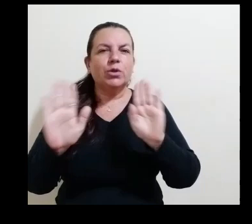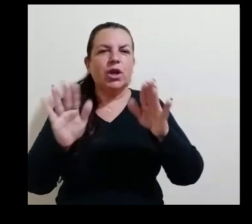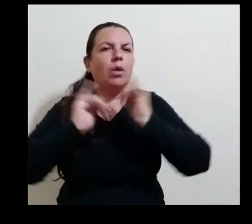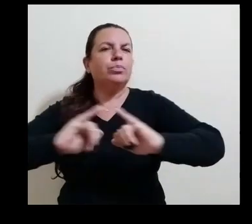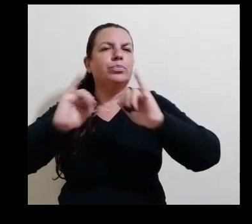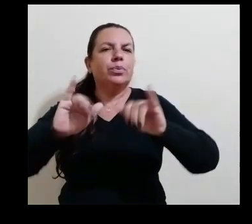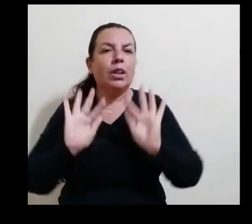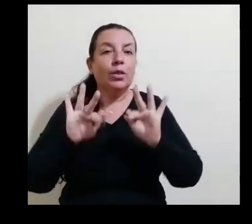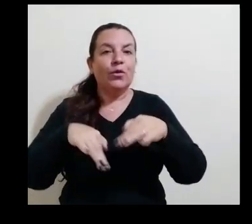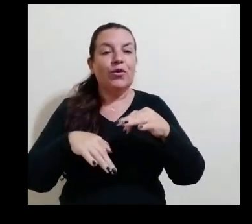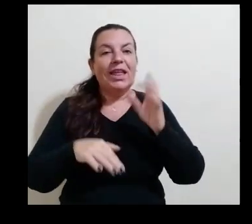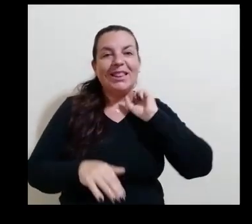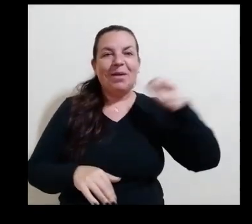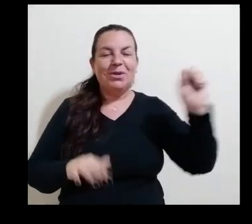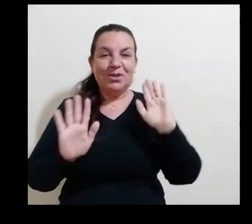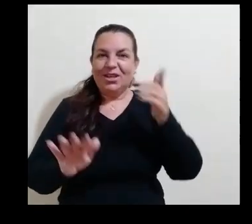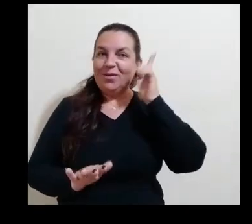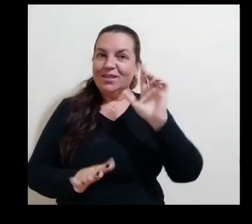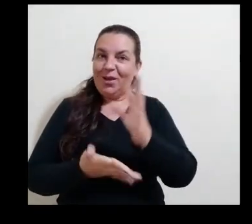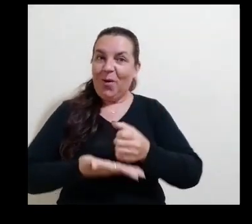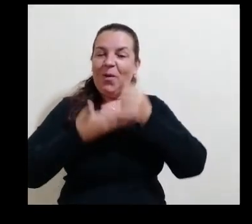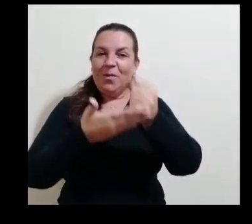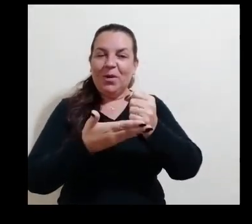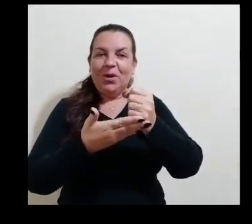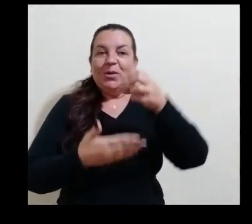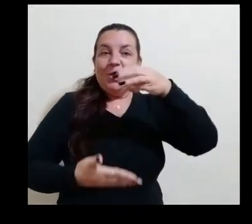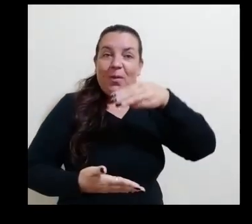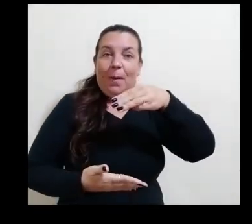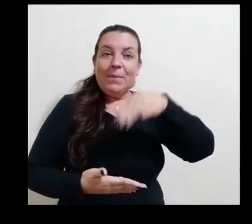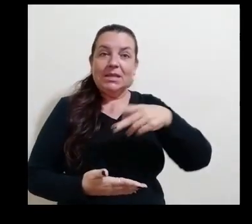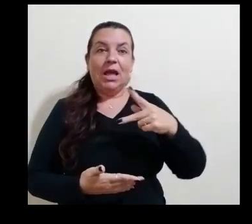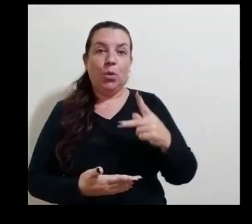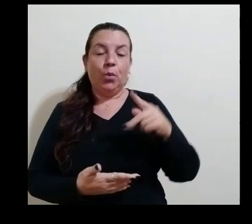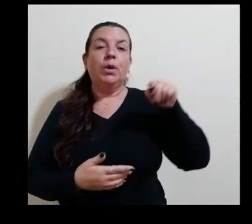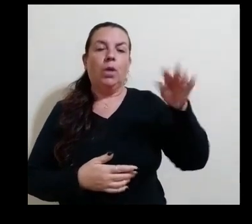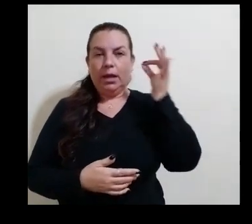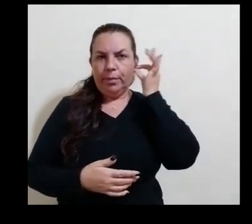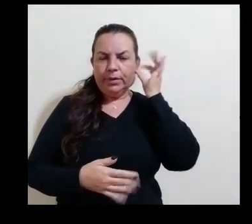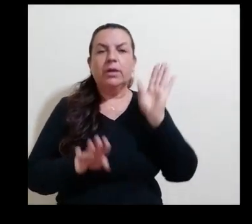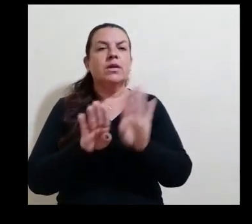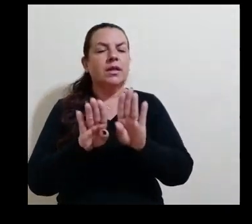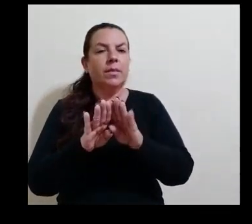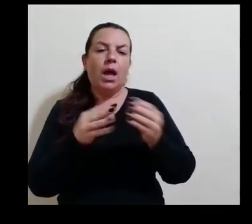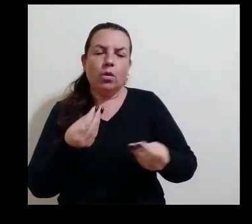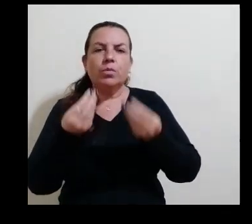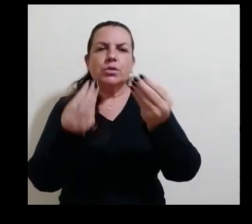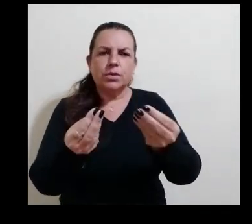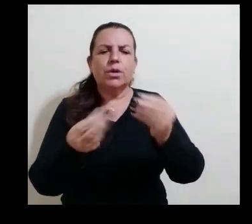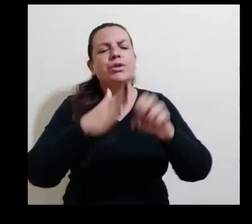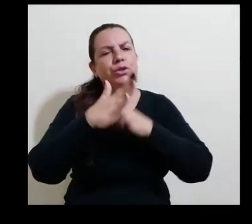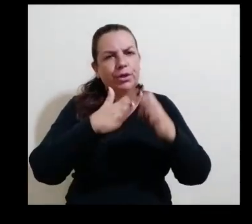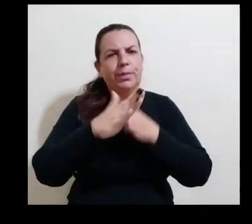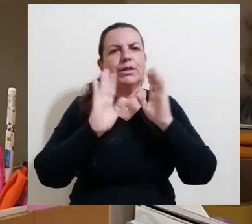foi divulgado no fim de abril e já ganhou o apoio do ministério público federal a justiça federal de ponta grossa algumas doações